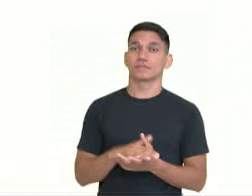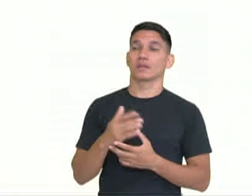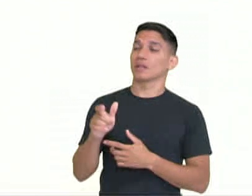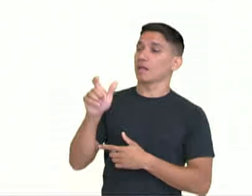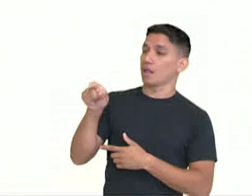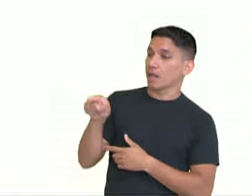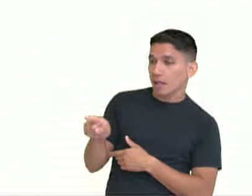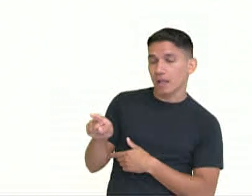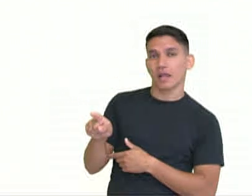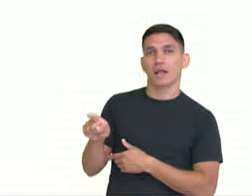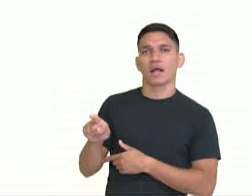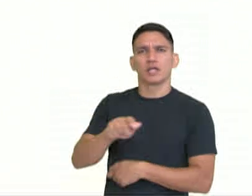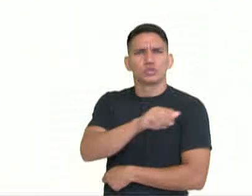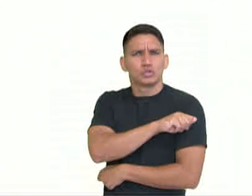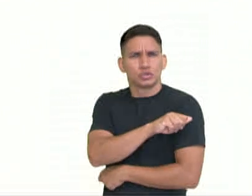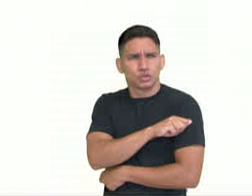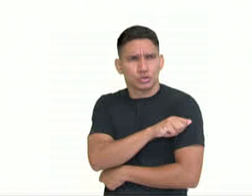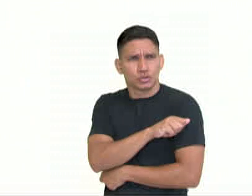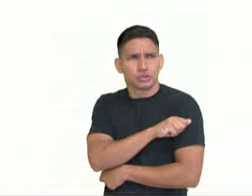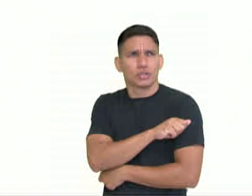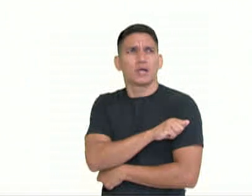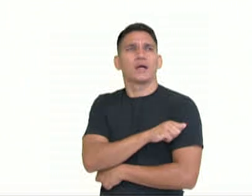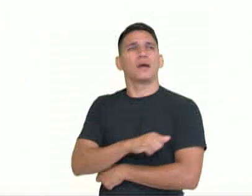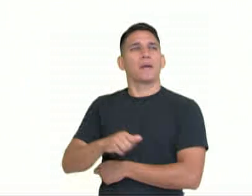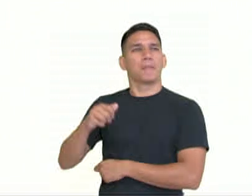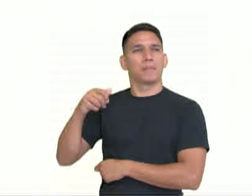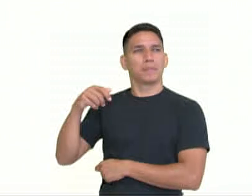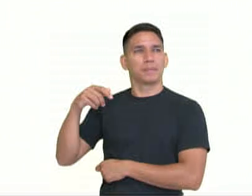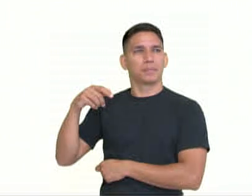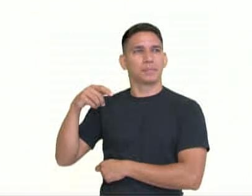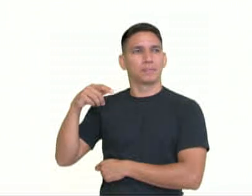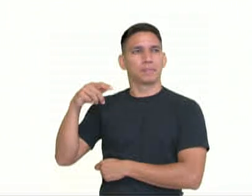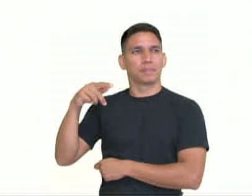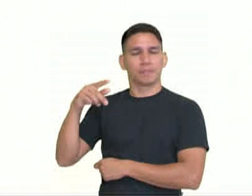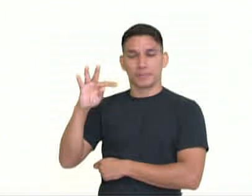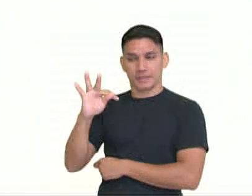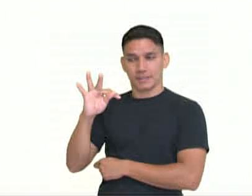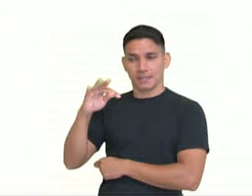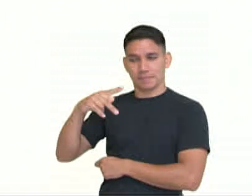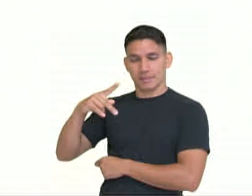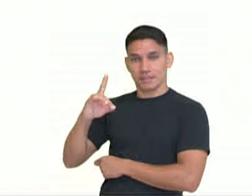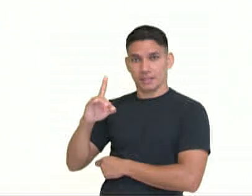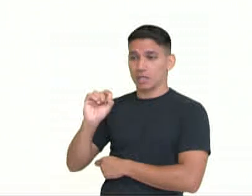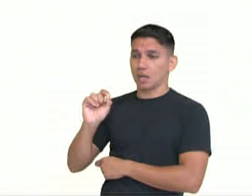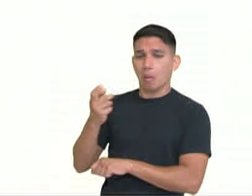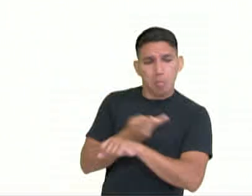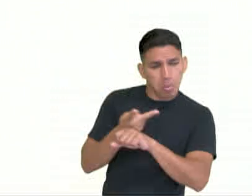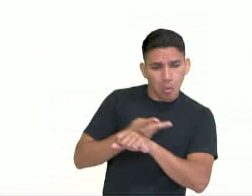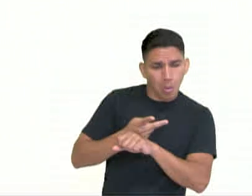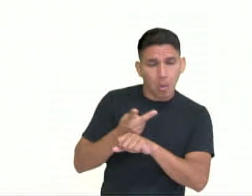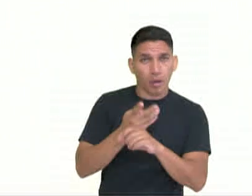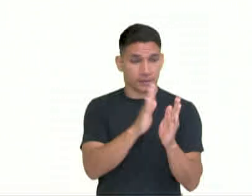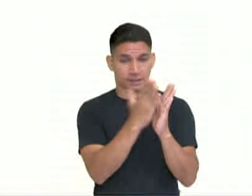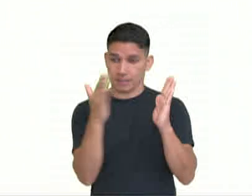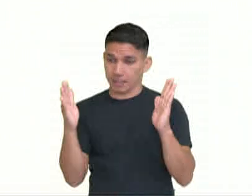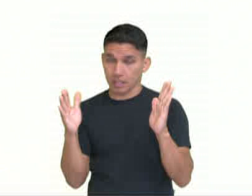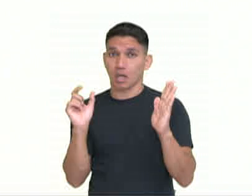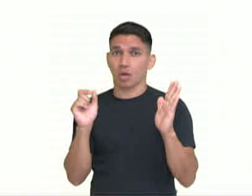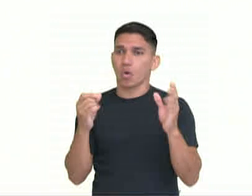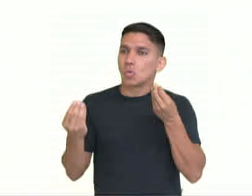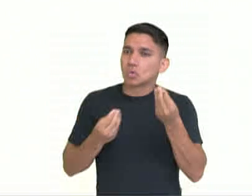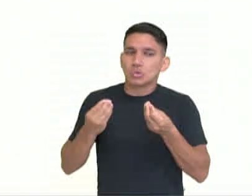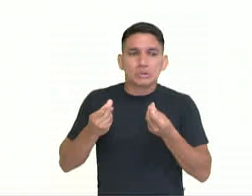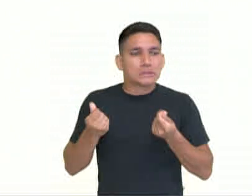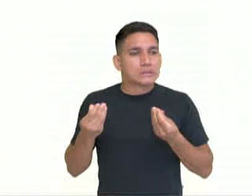estudante TPD, 15 anos, busca nos livros um refúgio. De acordo com uma estudante